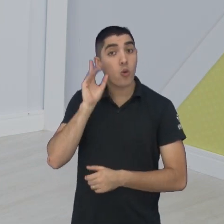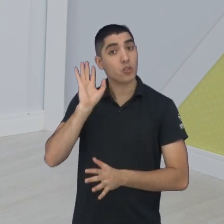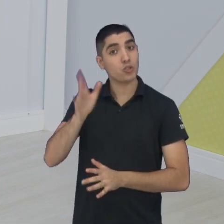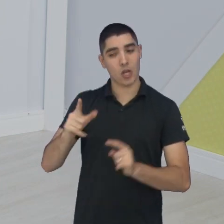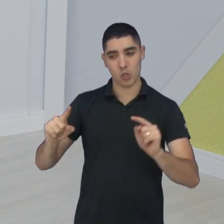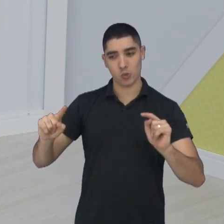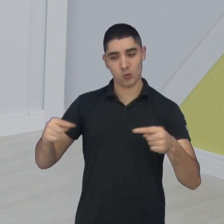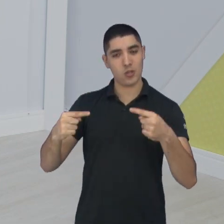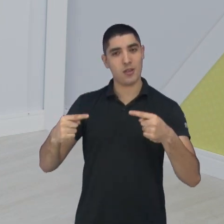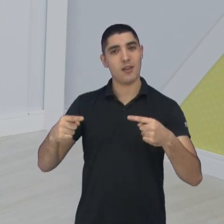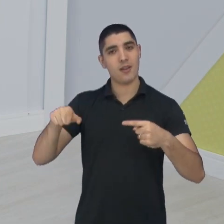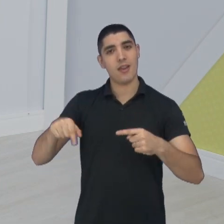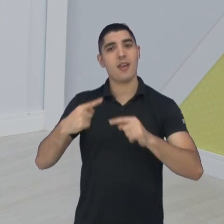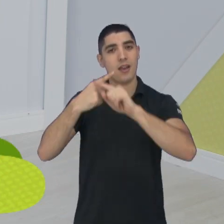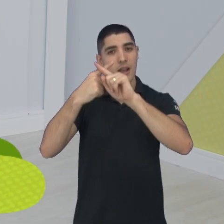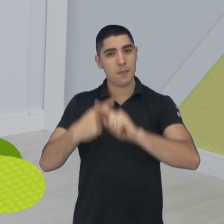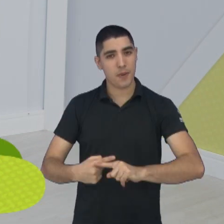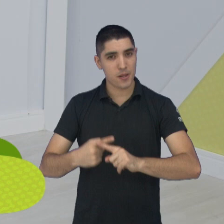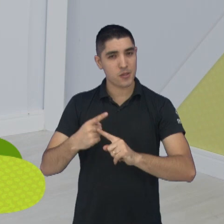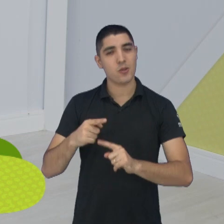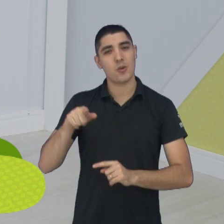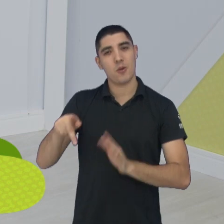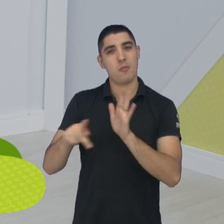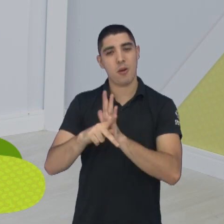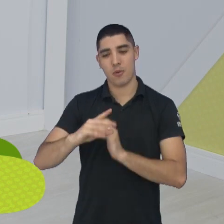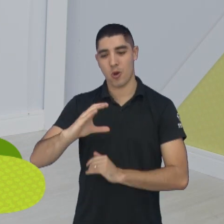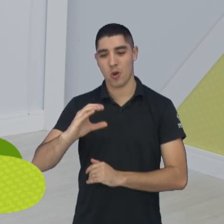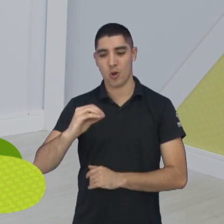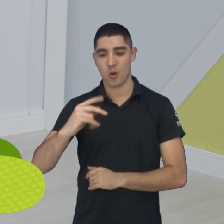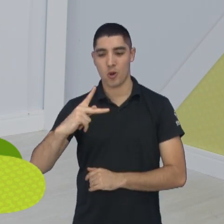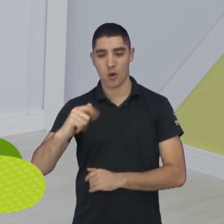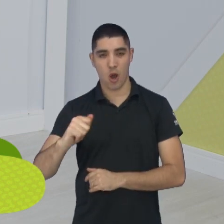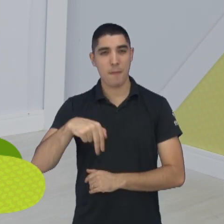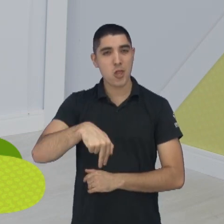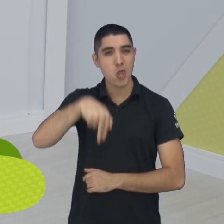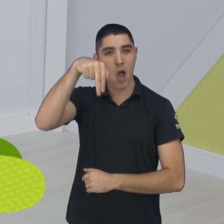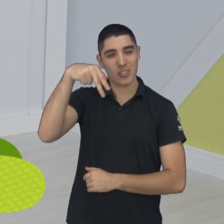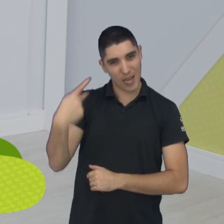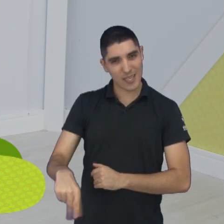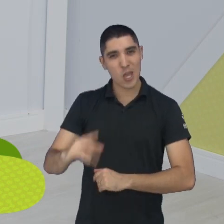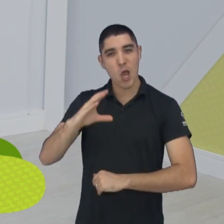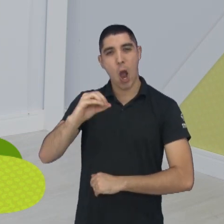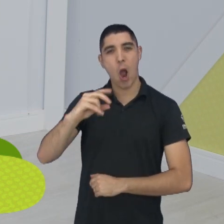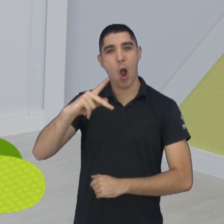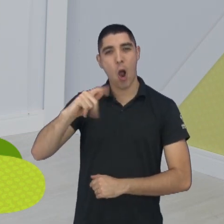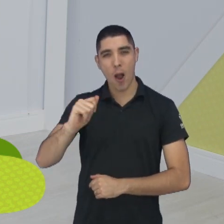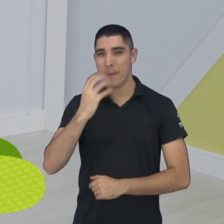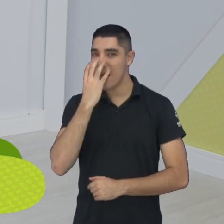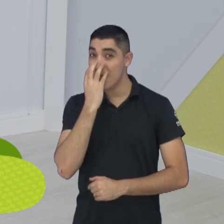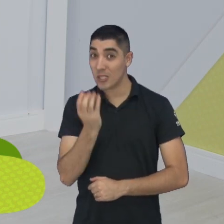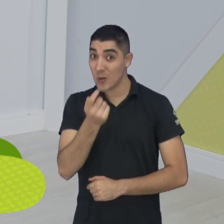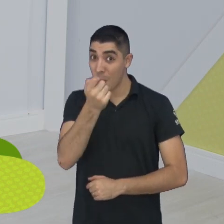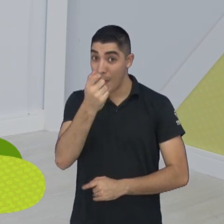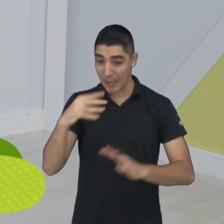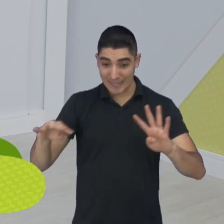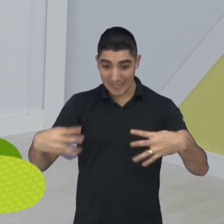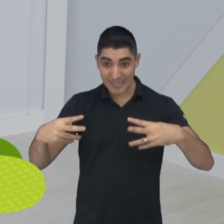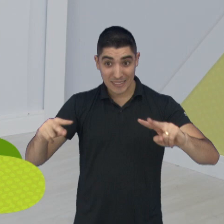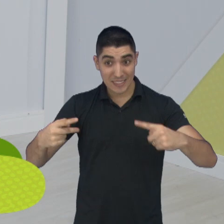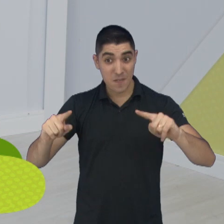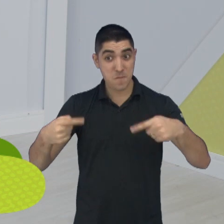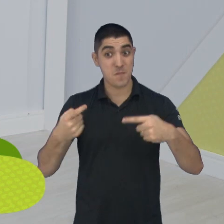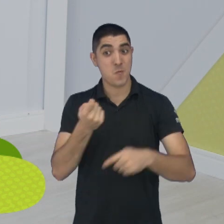jogos das quartas de final da quarta edição da Copa Norte, a nossa Copa Capivara. Tá chegando a hora, hein? Lembrando que a